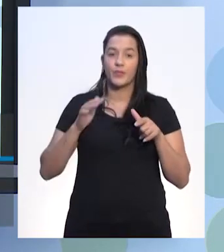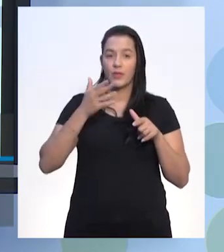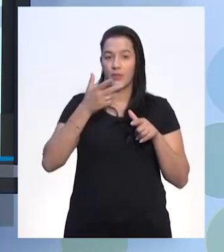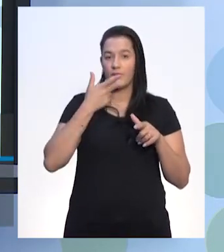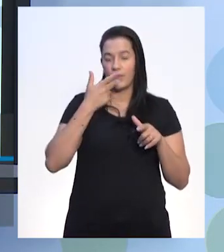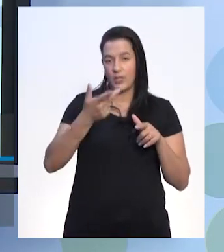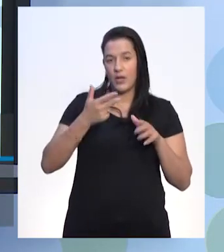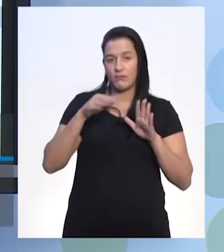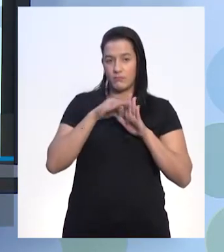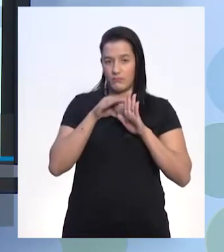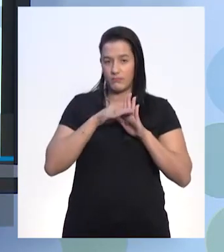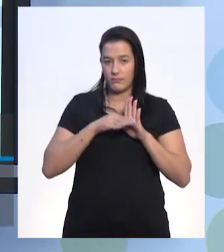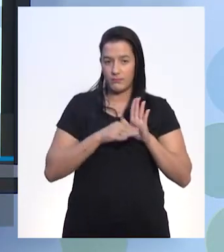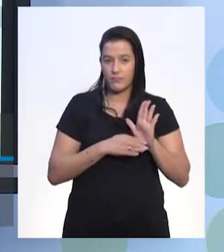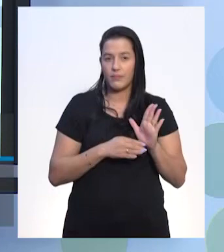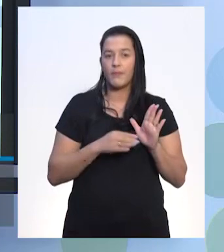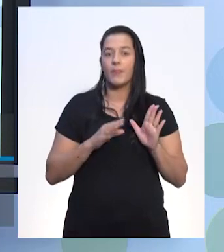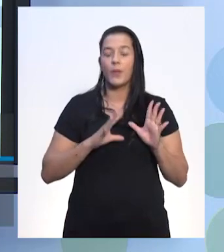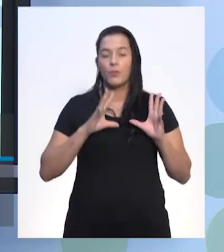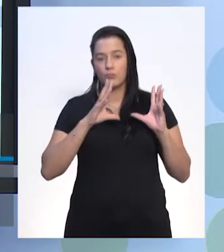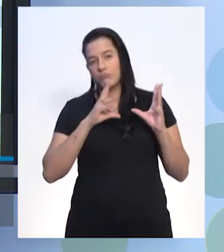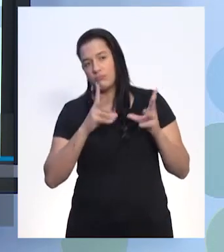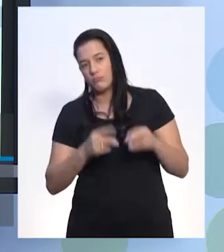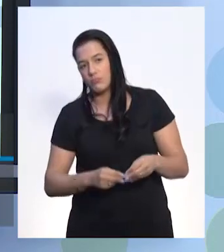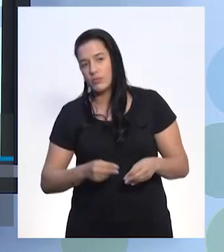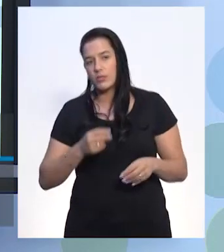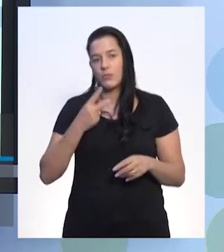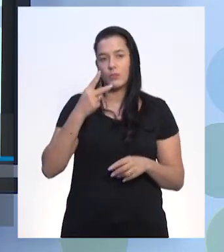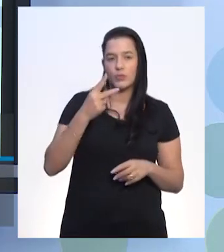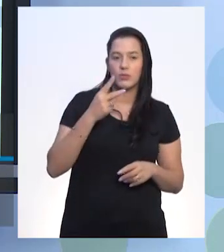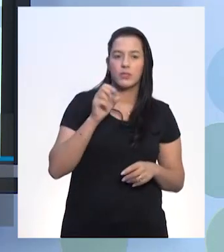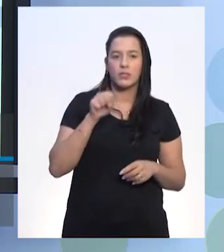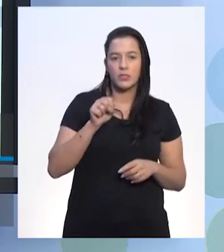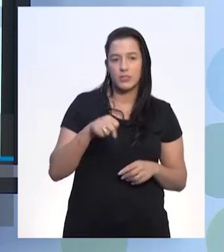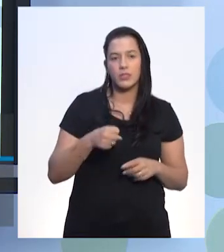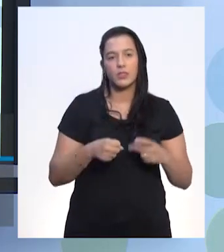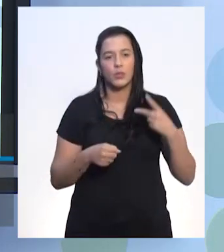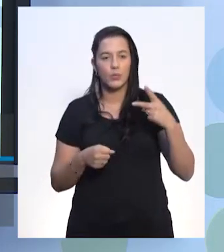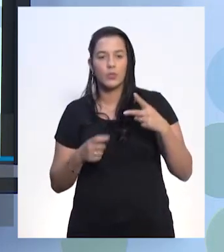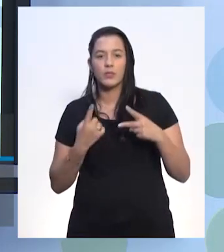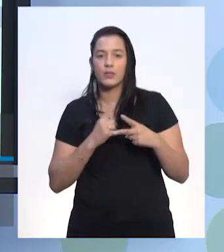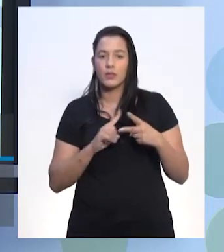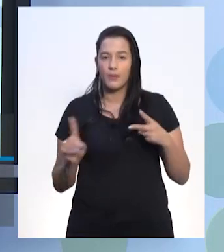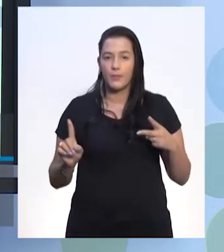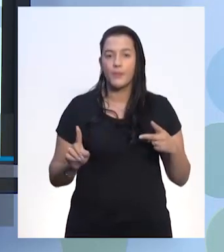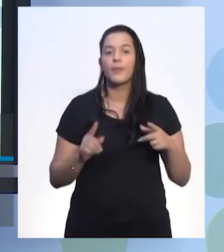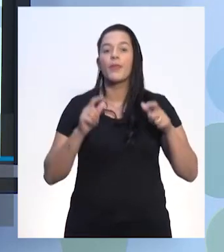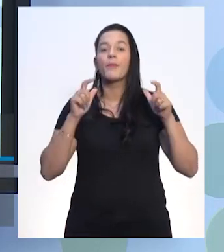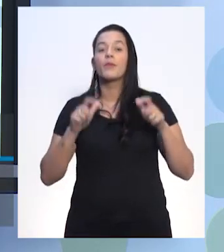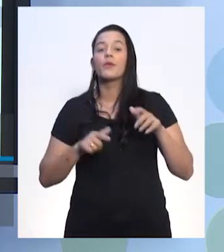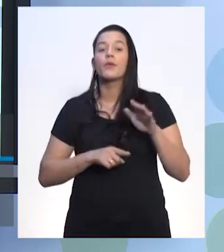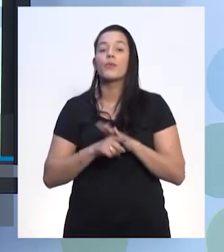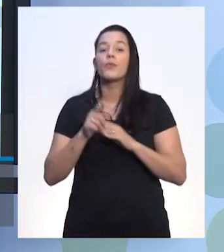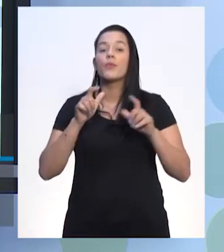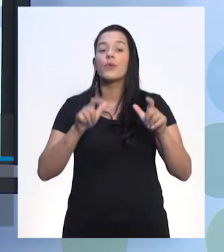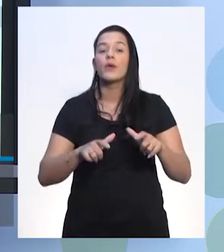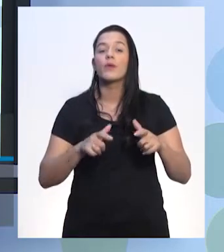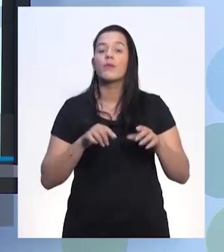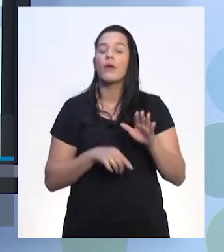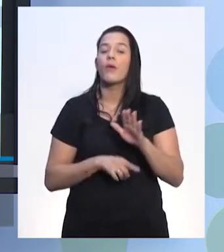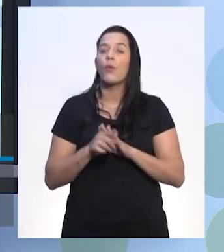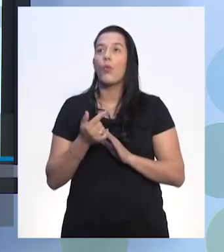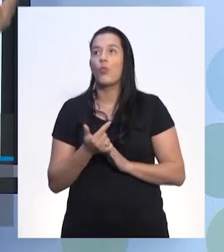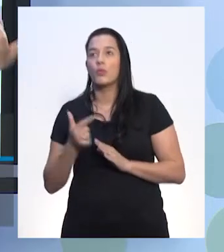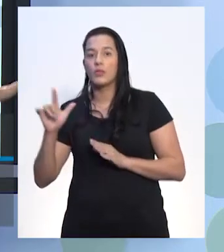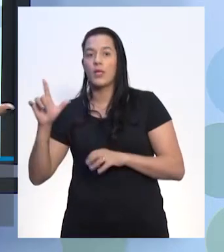relatos nossos, então, a maioria colocou que sim, só 2 que não. Desses que sim. Eu perguntei sobre o estado de conservação, mas eu também poderia